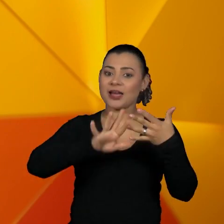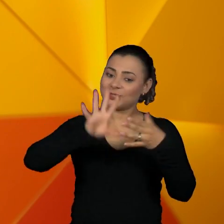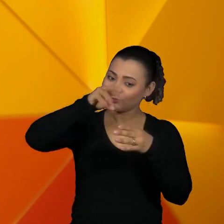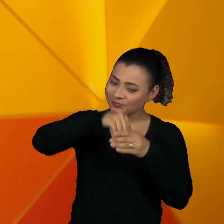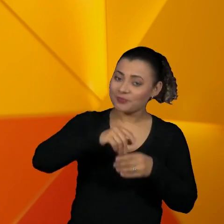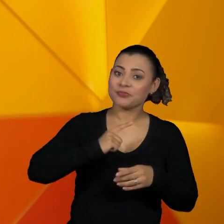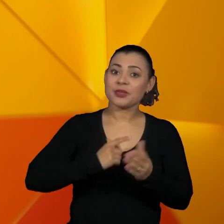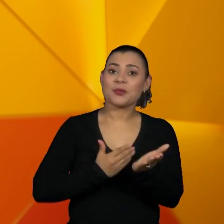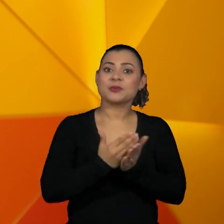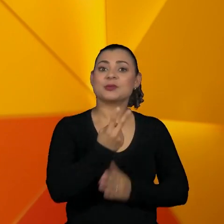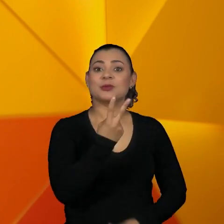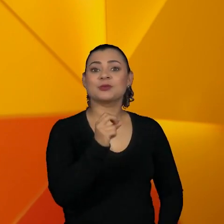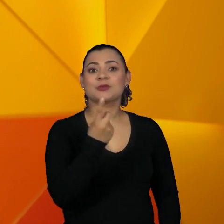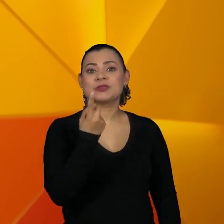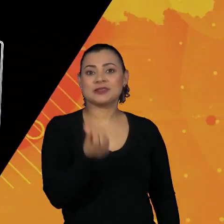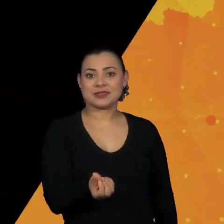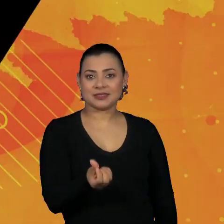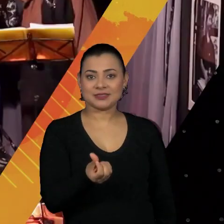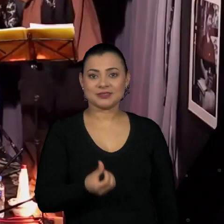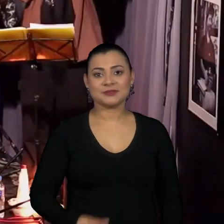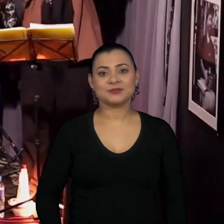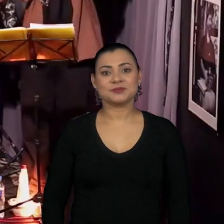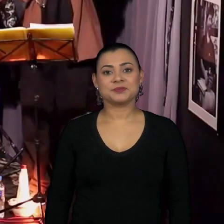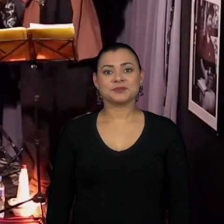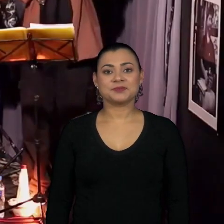desde 2016.